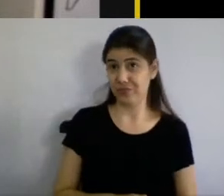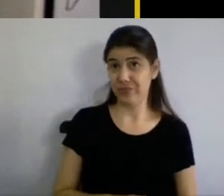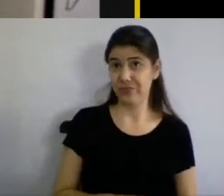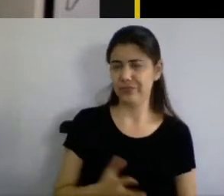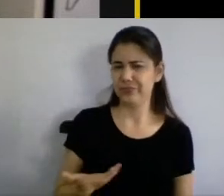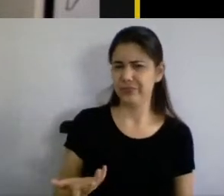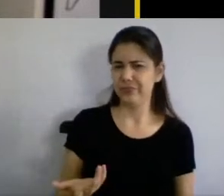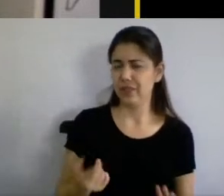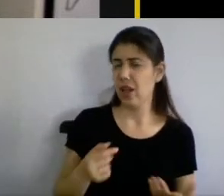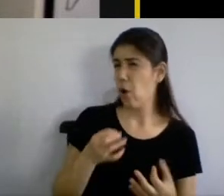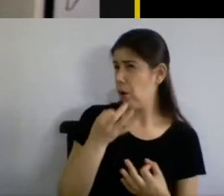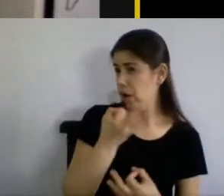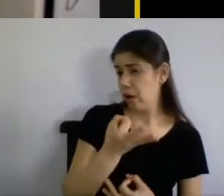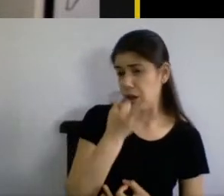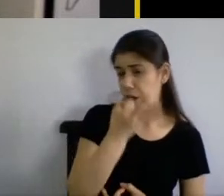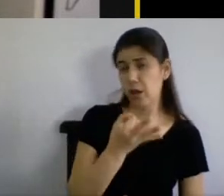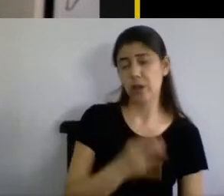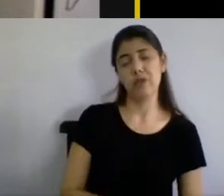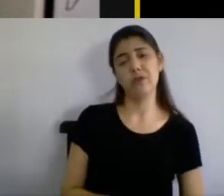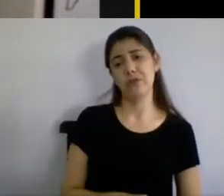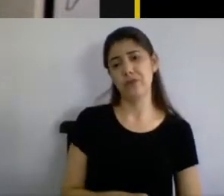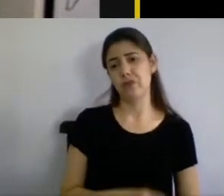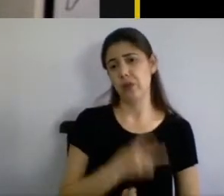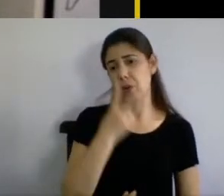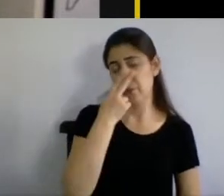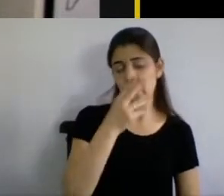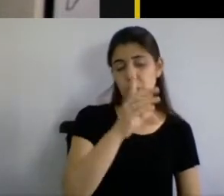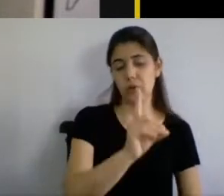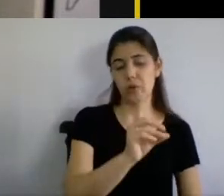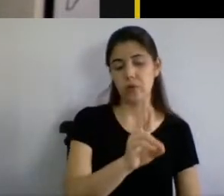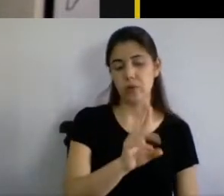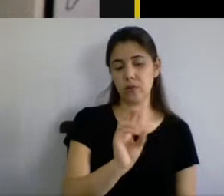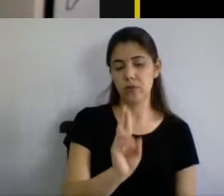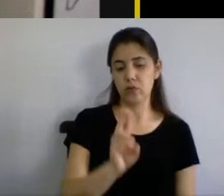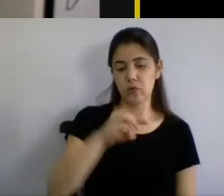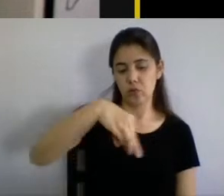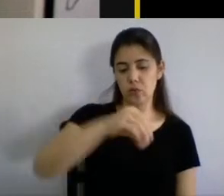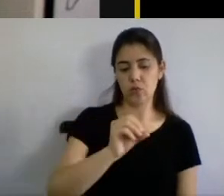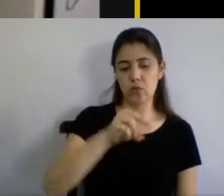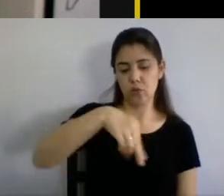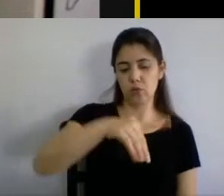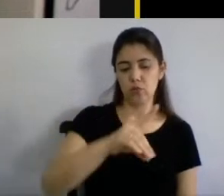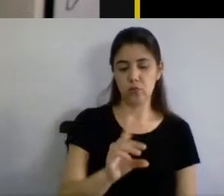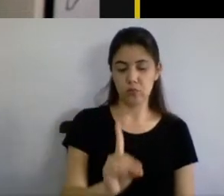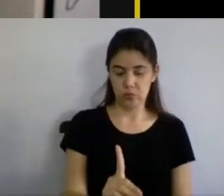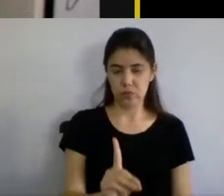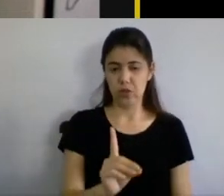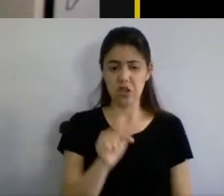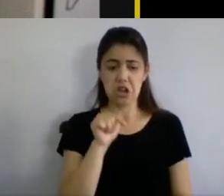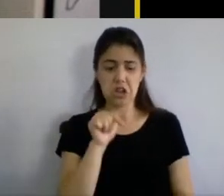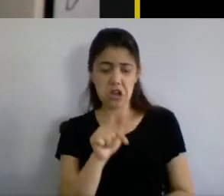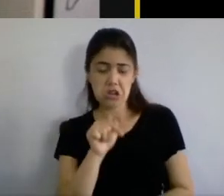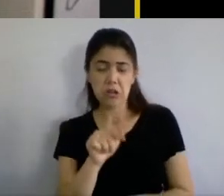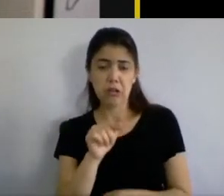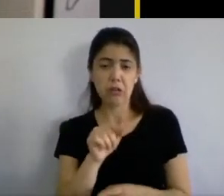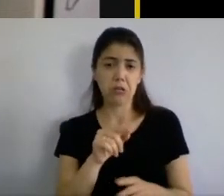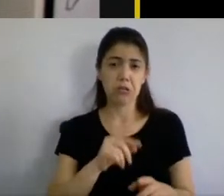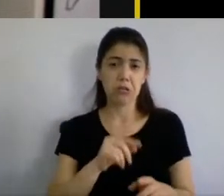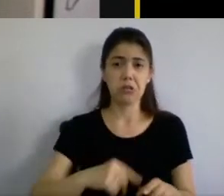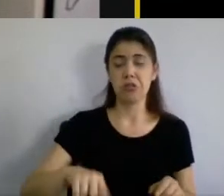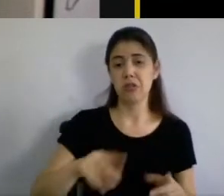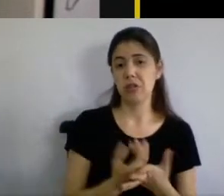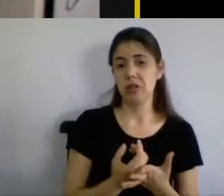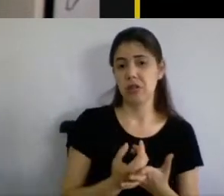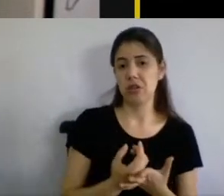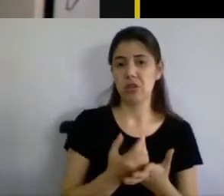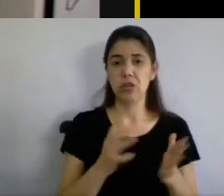isso. Como dizia o Drummond, quer dizer, aqui a propriedade é um bolo com flores. Entende? Quer